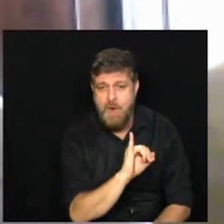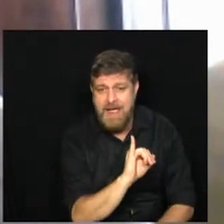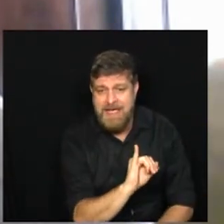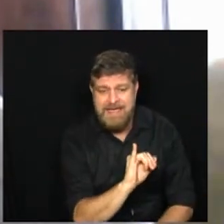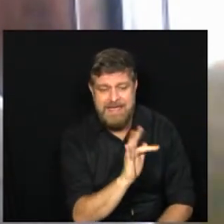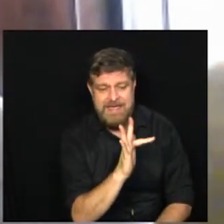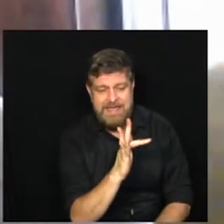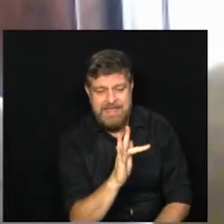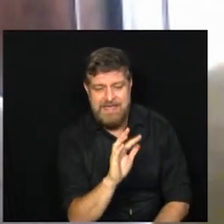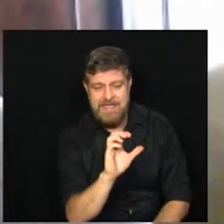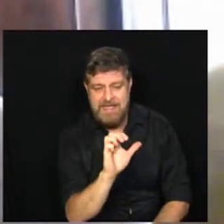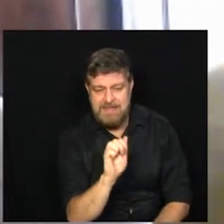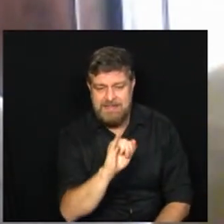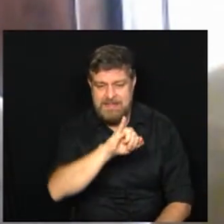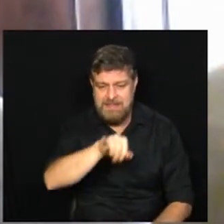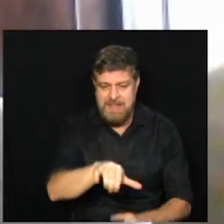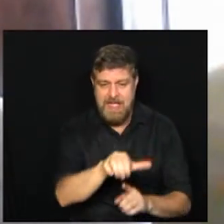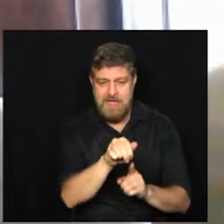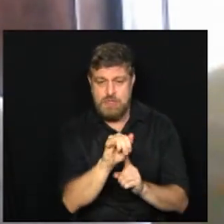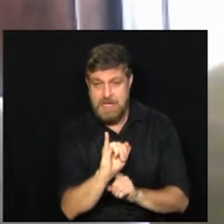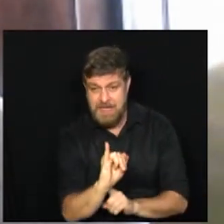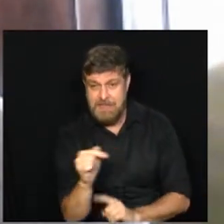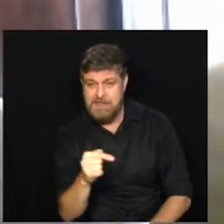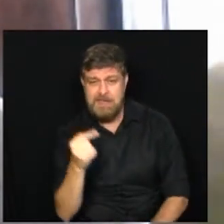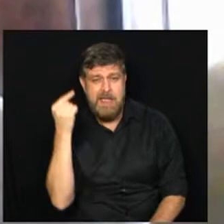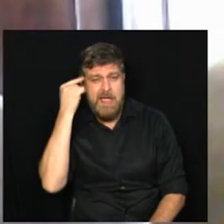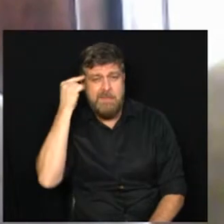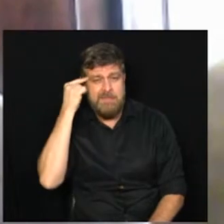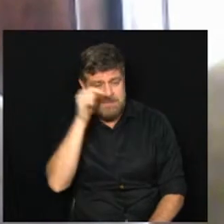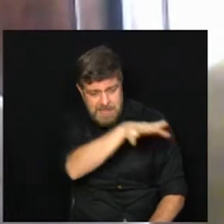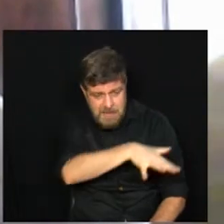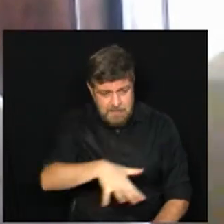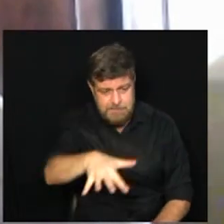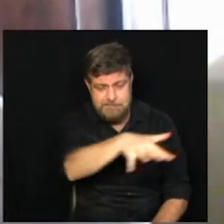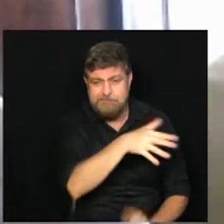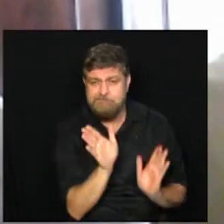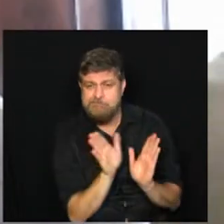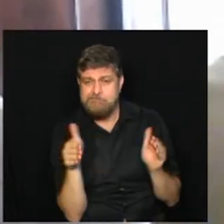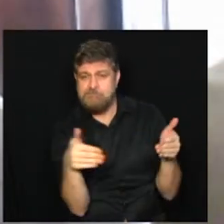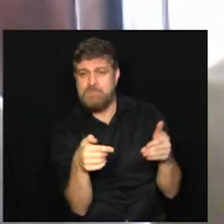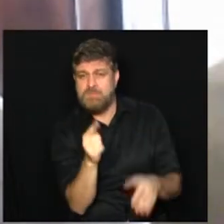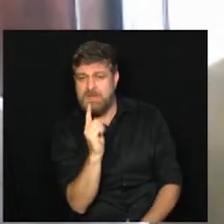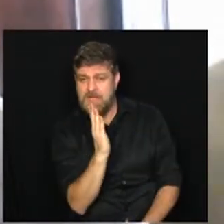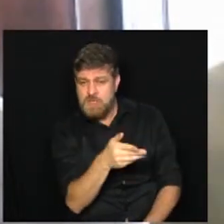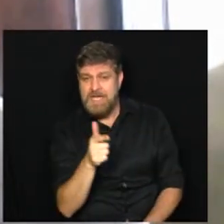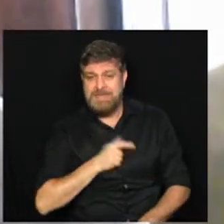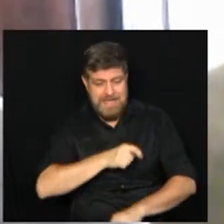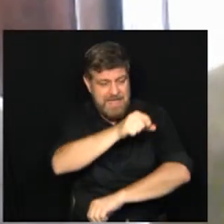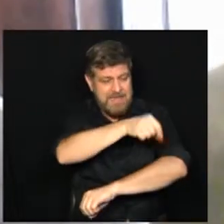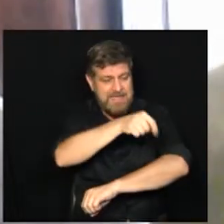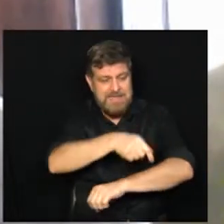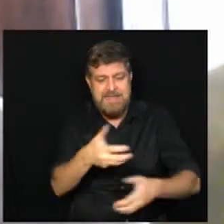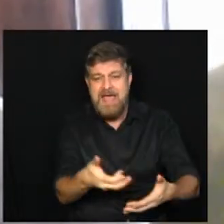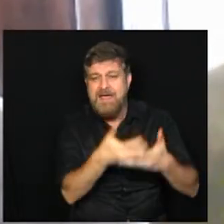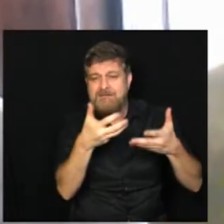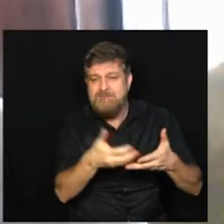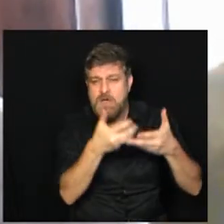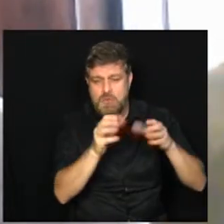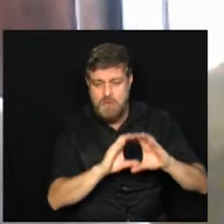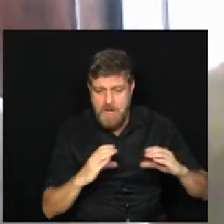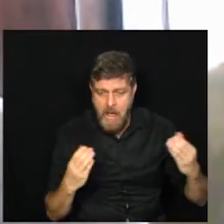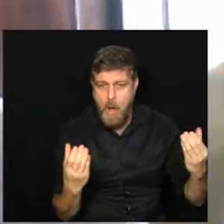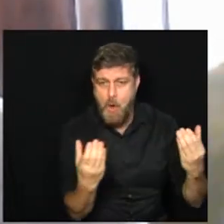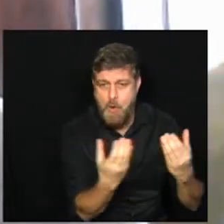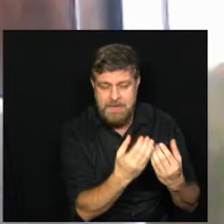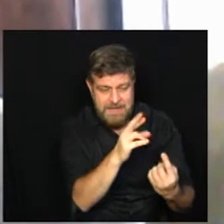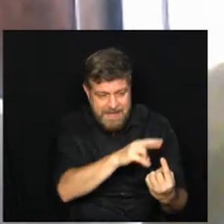partida, né? Pensar num grande território âncora, que ali no Itajaí já tem as hortas, né, comunitárias, que são inclusive